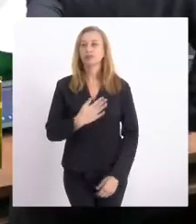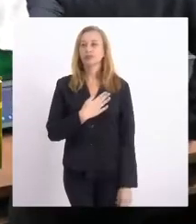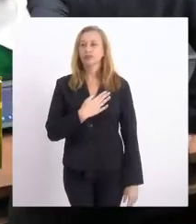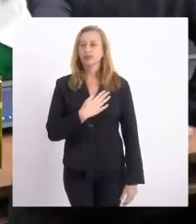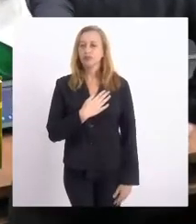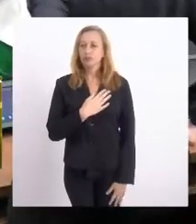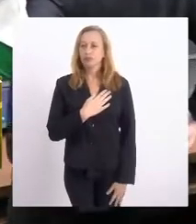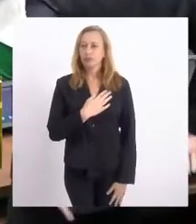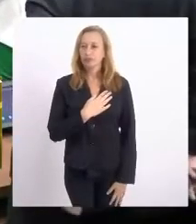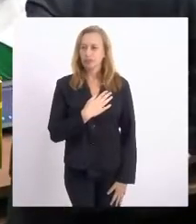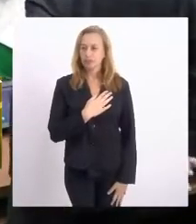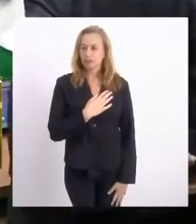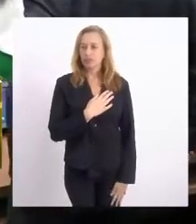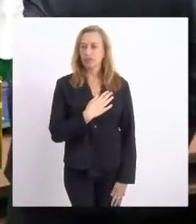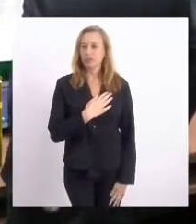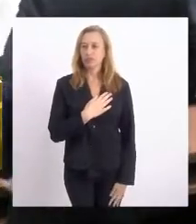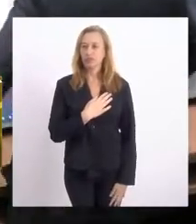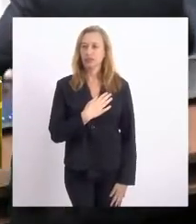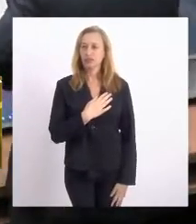E aí